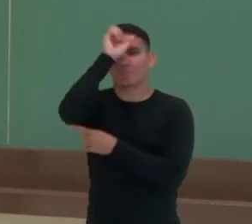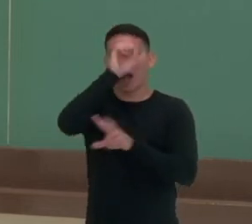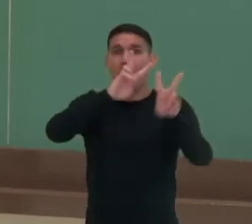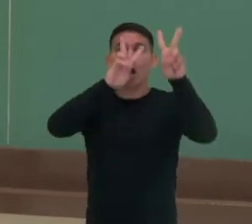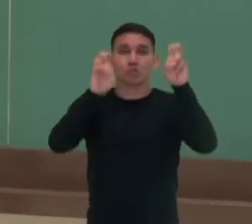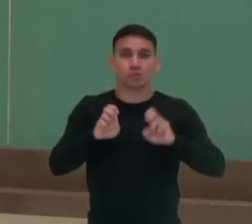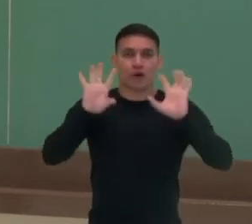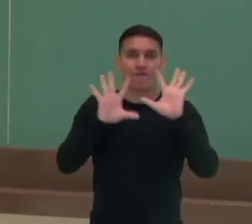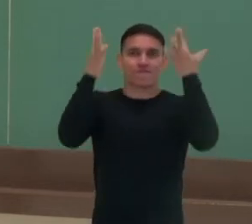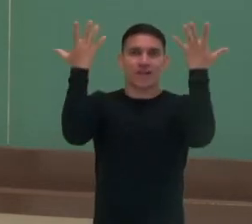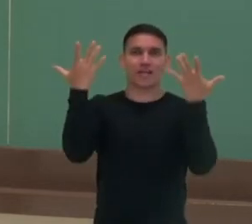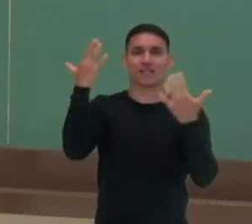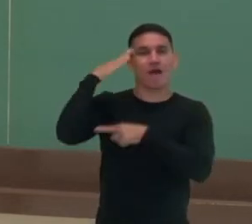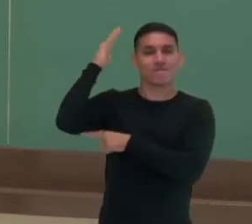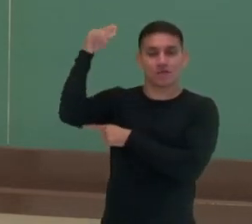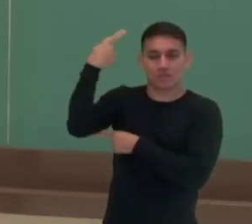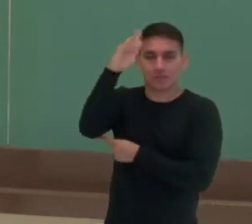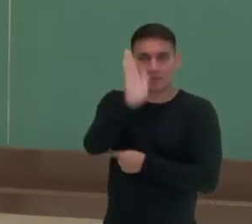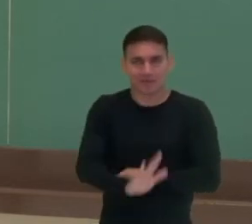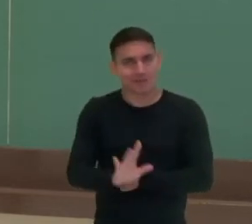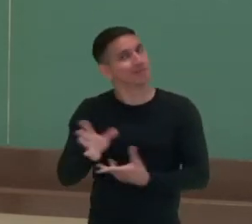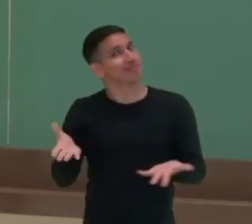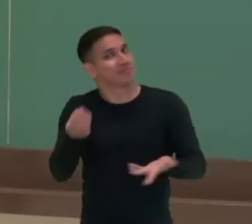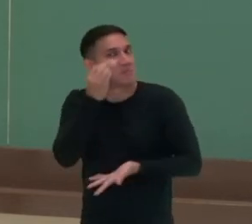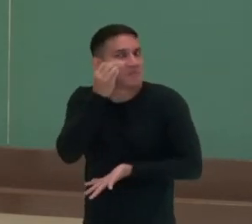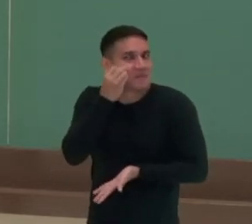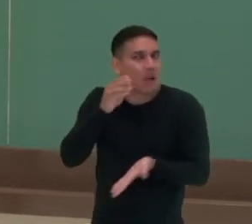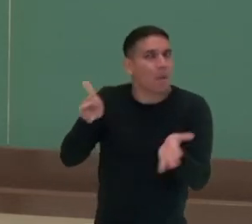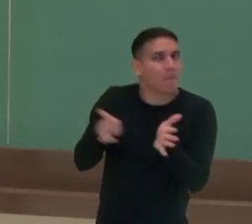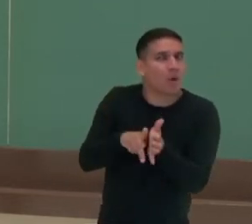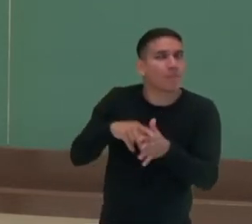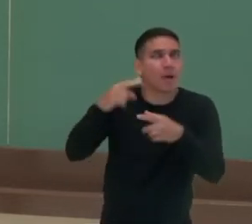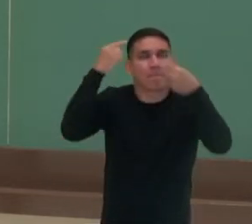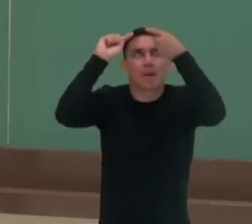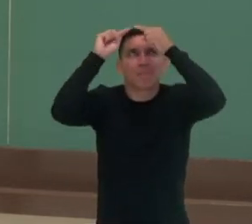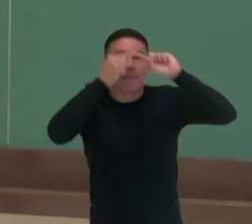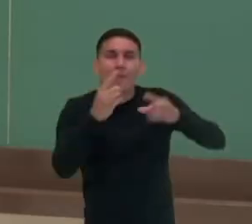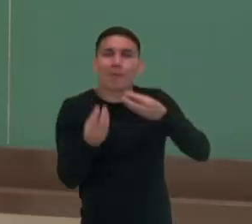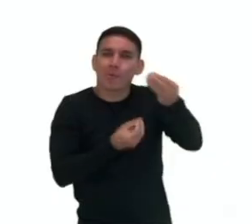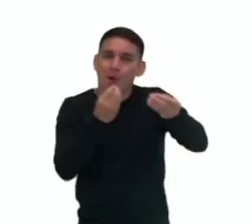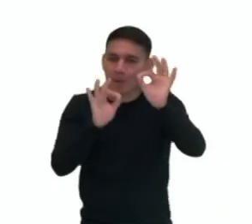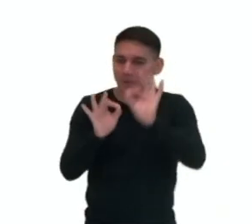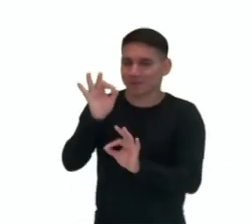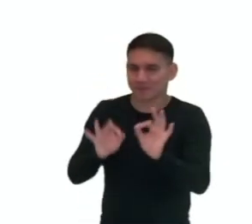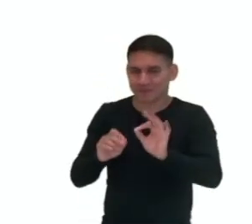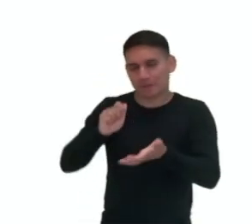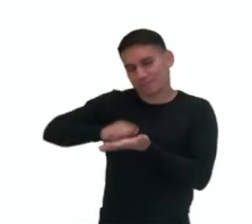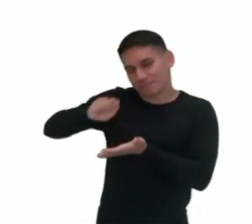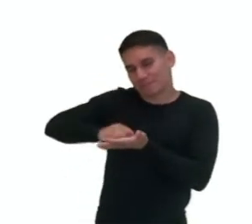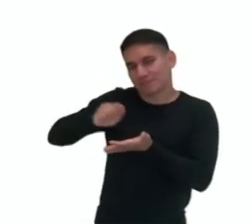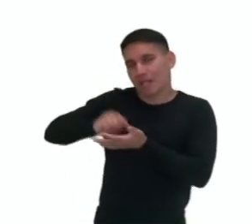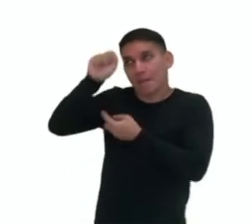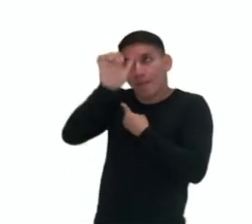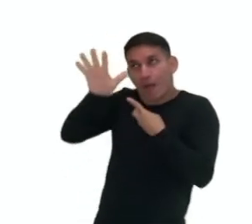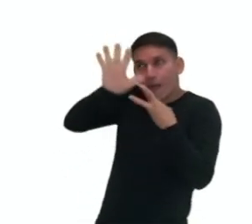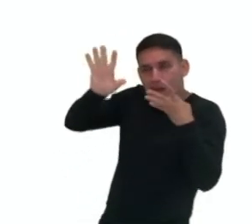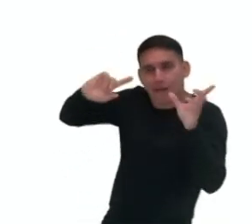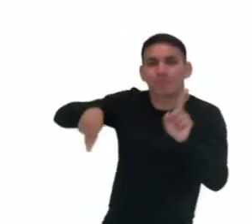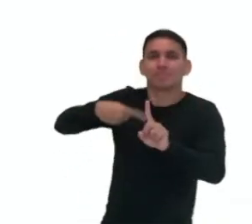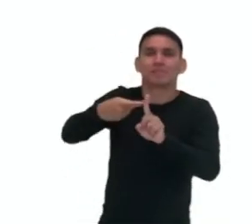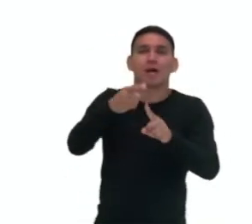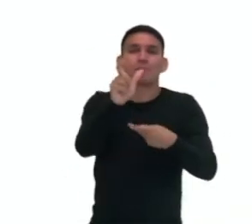as festas populares brasileiras, que tal criar um mapa mental, hein? Faça um esquema no seu caderno com imagens e